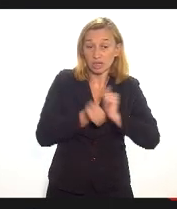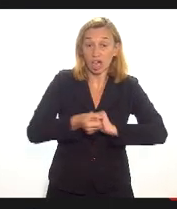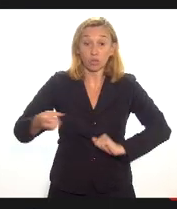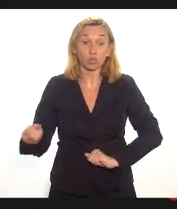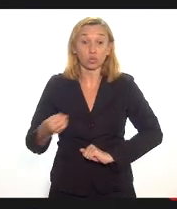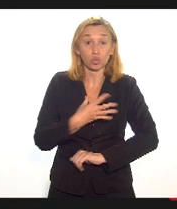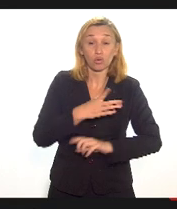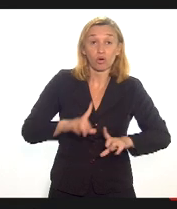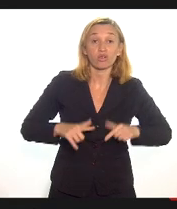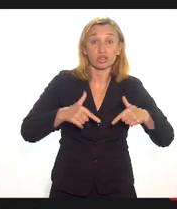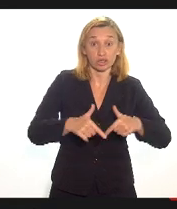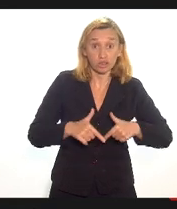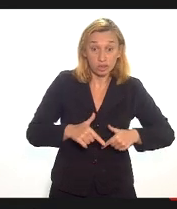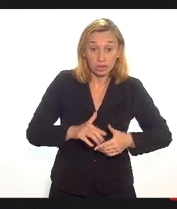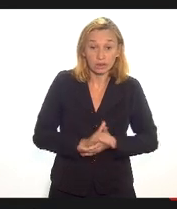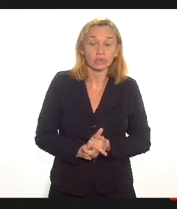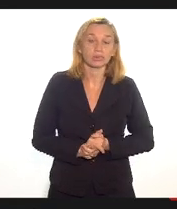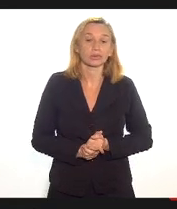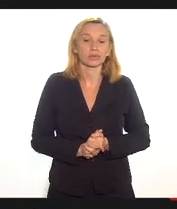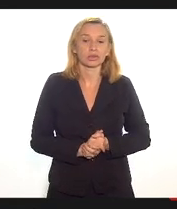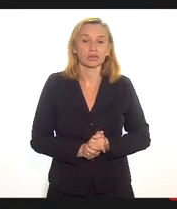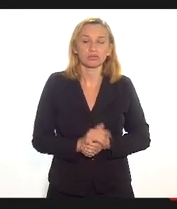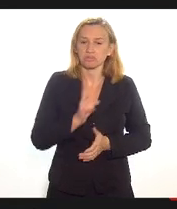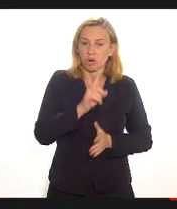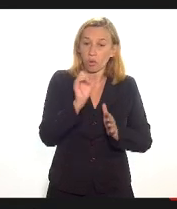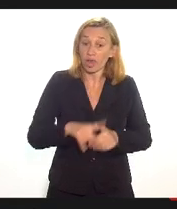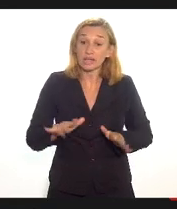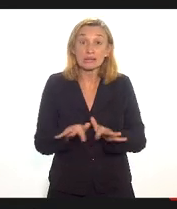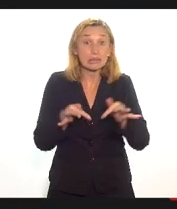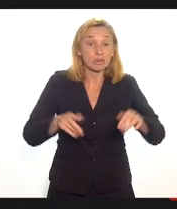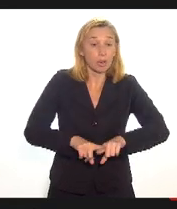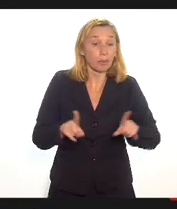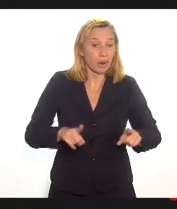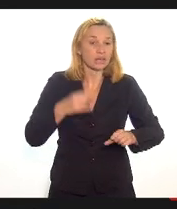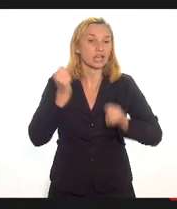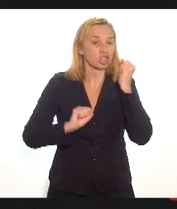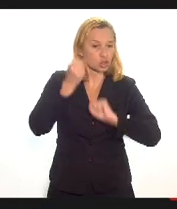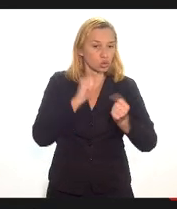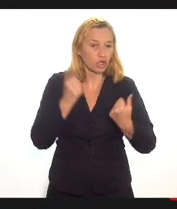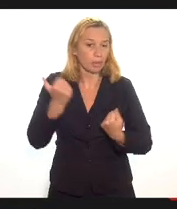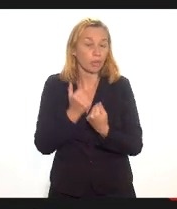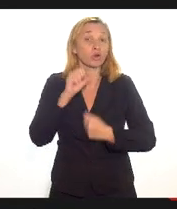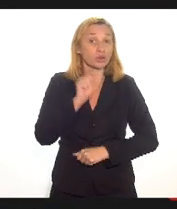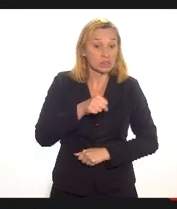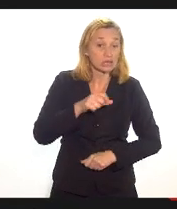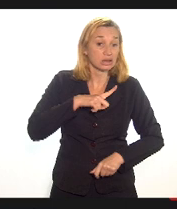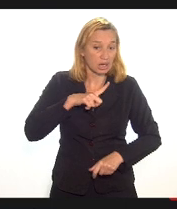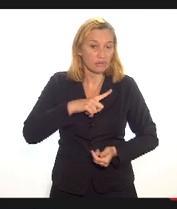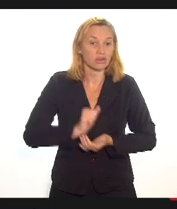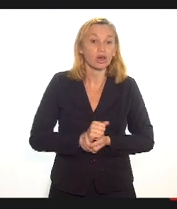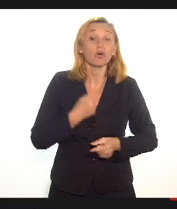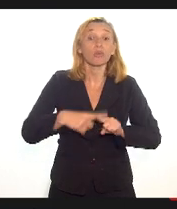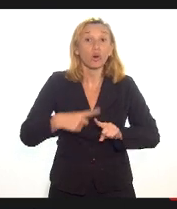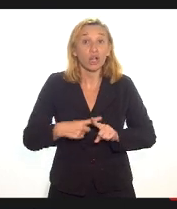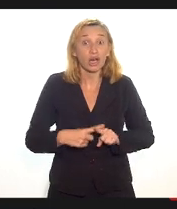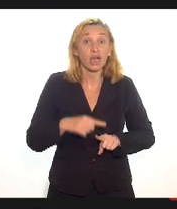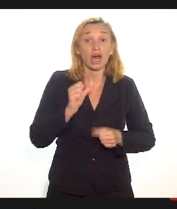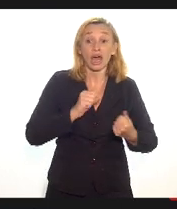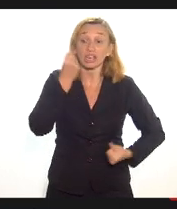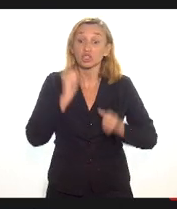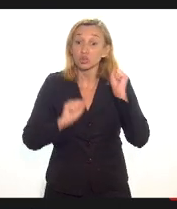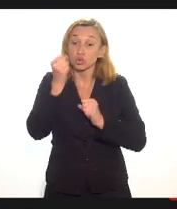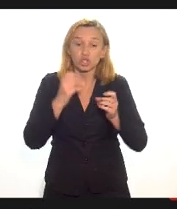normatização, ela não é simples, mas a indústria deu apoio, por quê? Porque a indústria, eu repito, a indústria ela